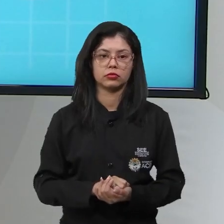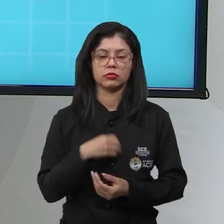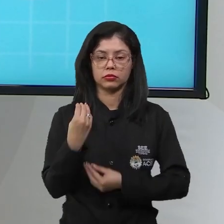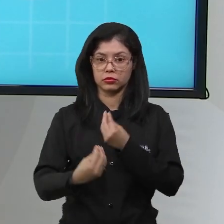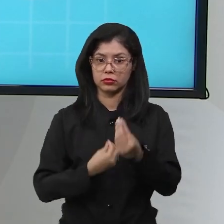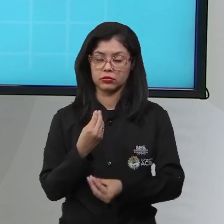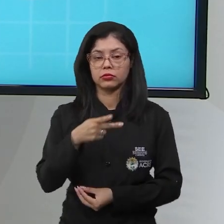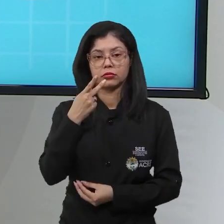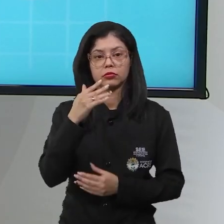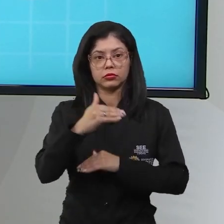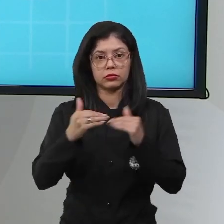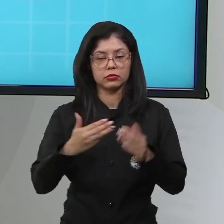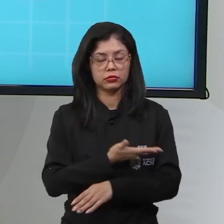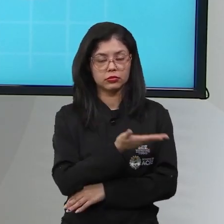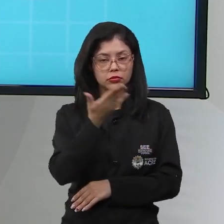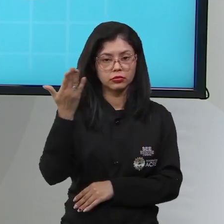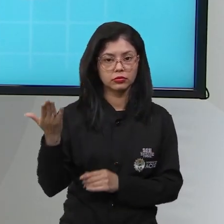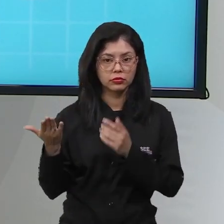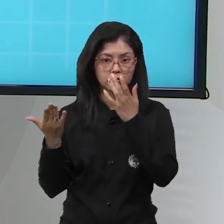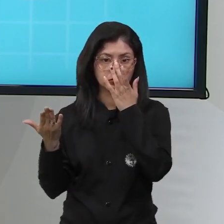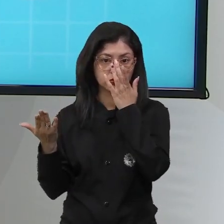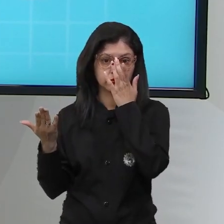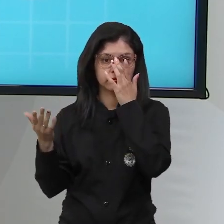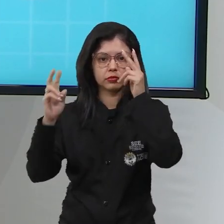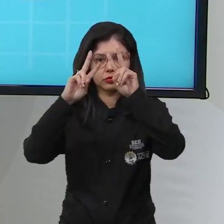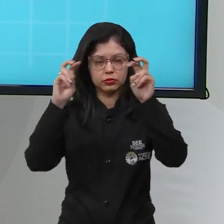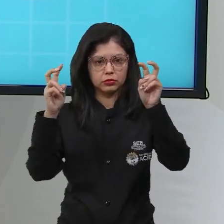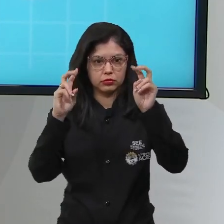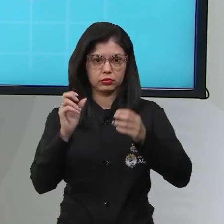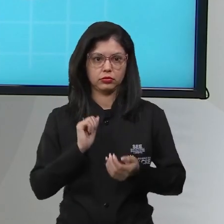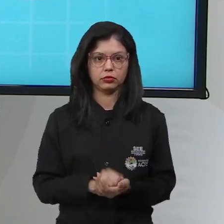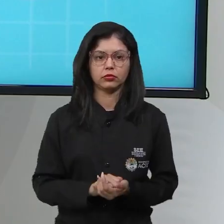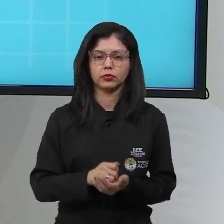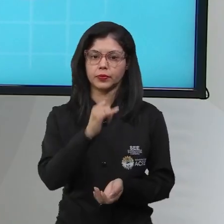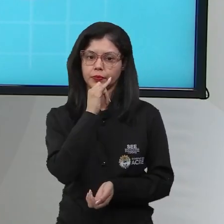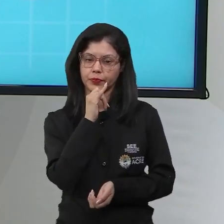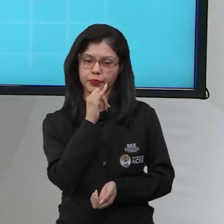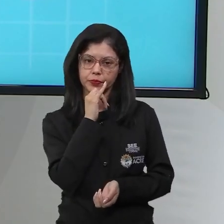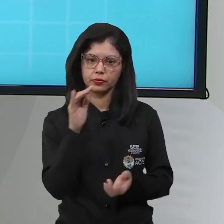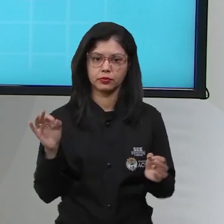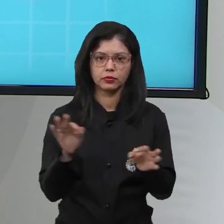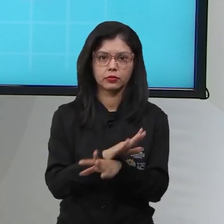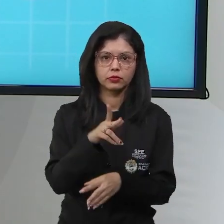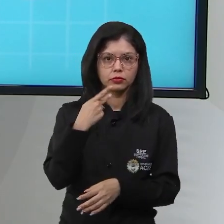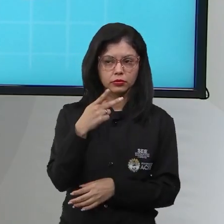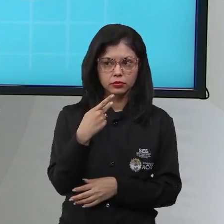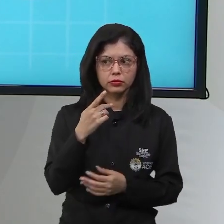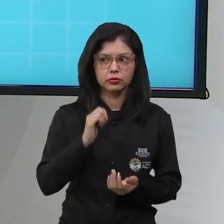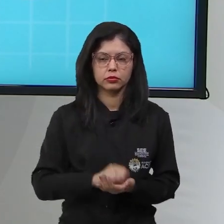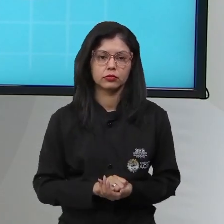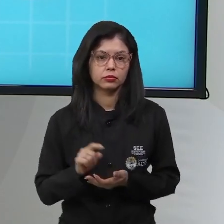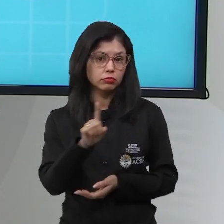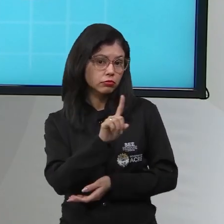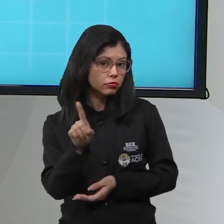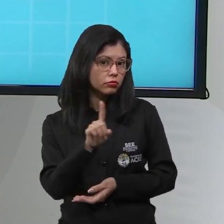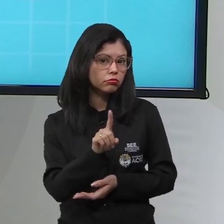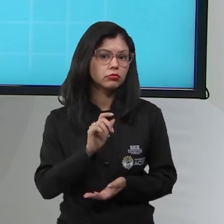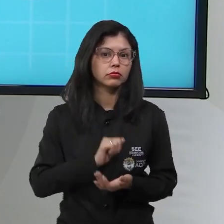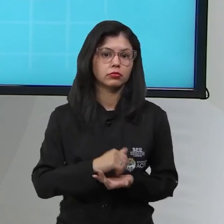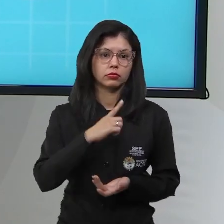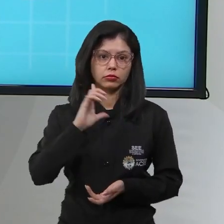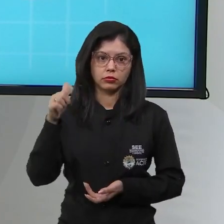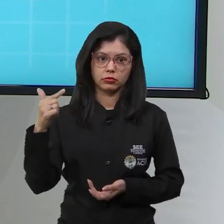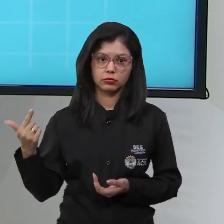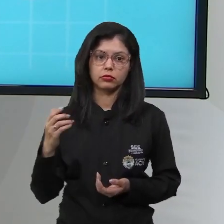de mencionar a todos vocês, está restrito a esses exemplos que eu acabei de mencionar? Não.